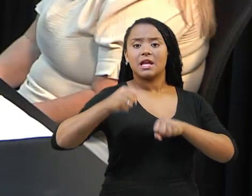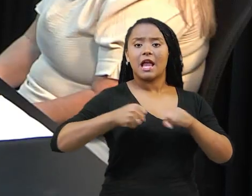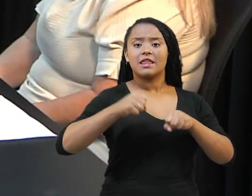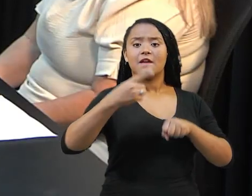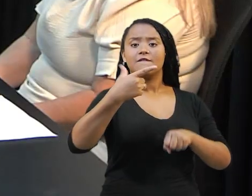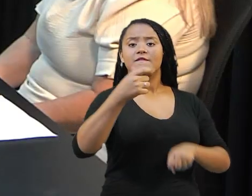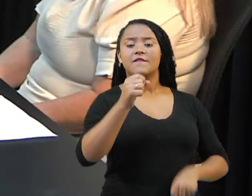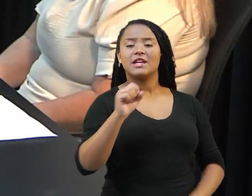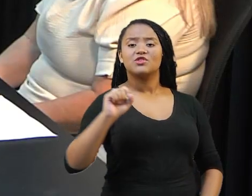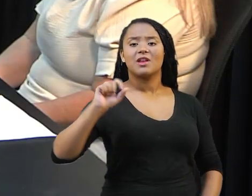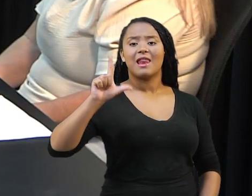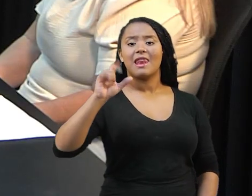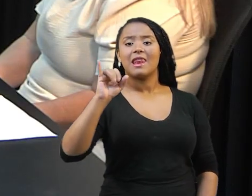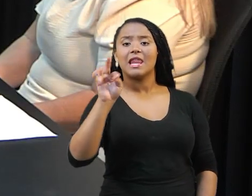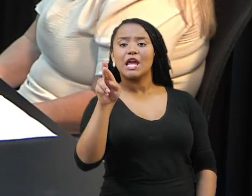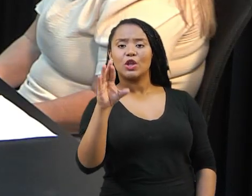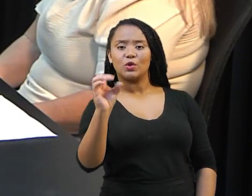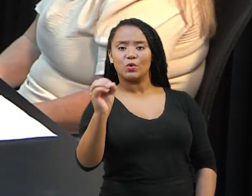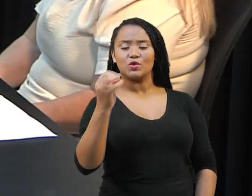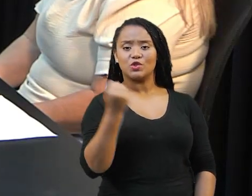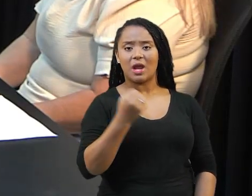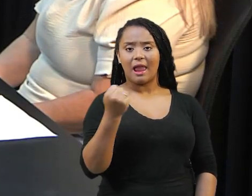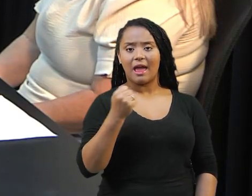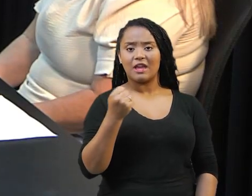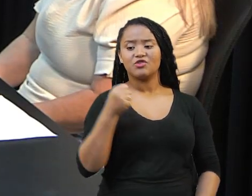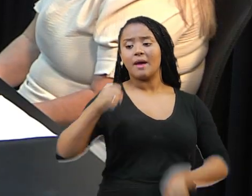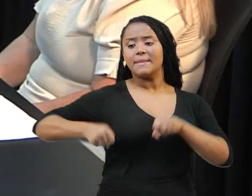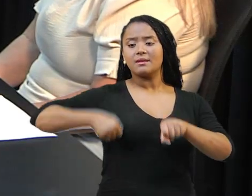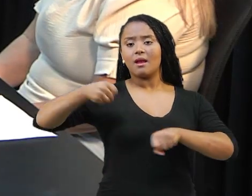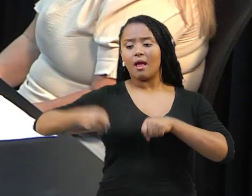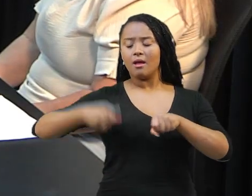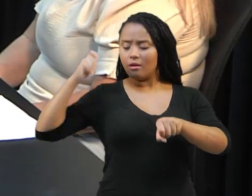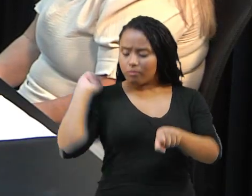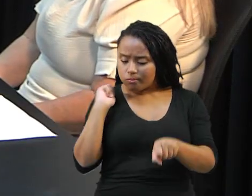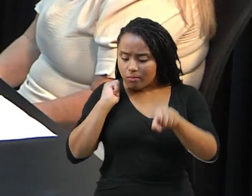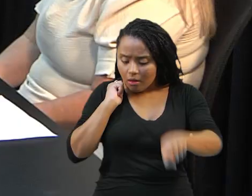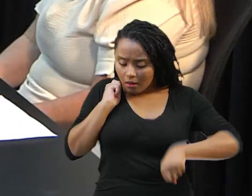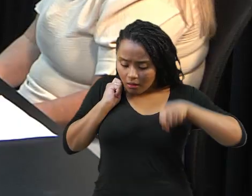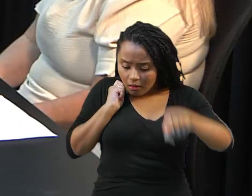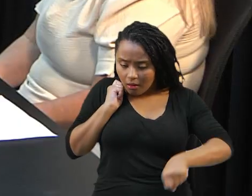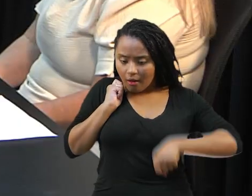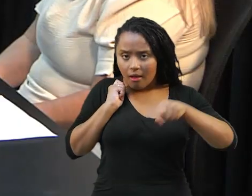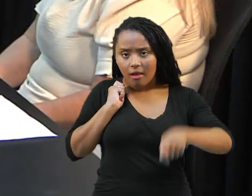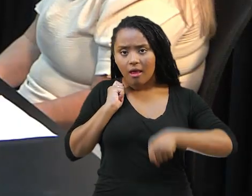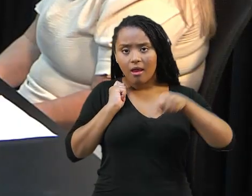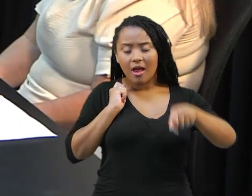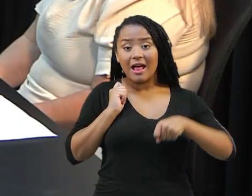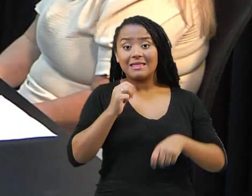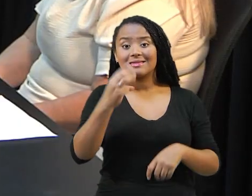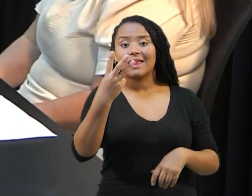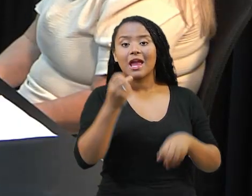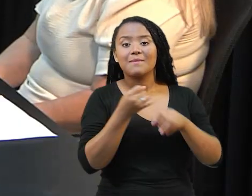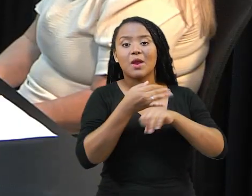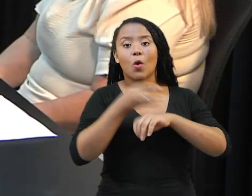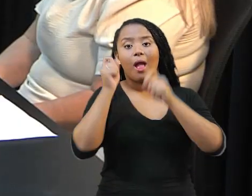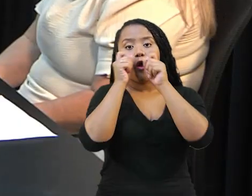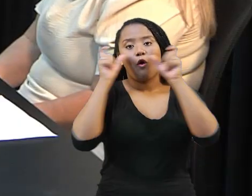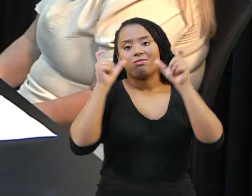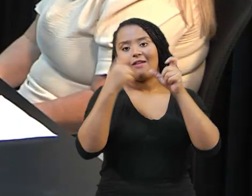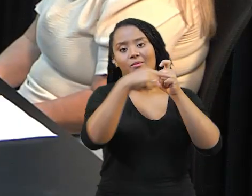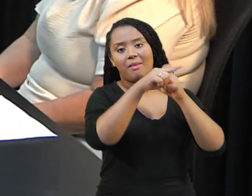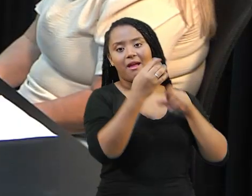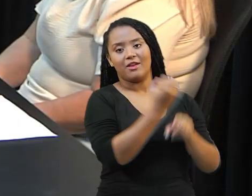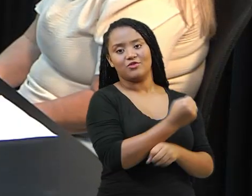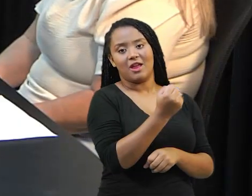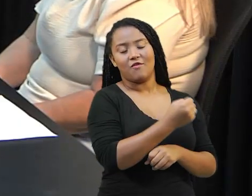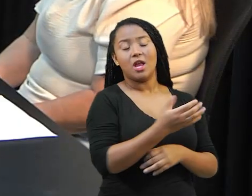então, eram uns 12 quilômetros a fazenda. E era todo dia. Então ele acordava 3 horas, ia tirar leite, voltava. Meus pais, os meus tios, todos